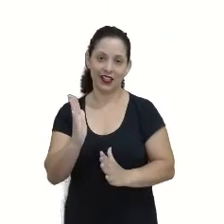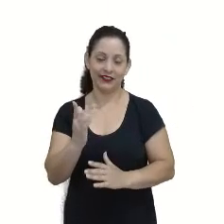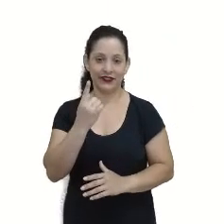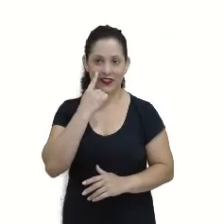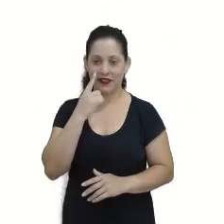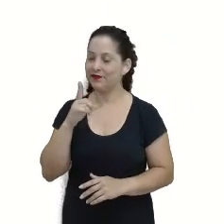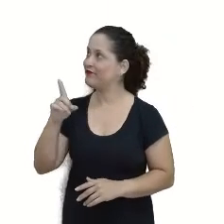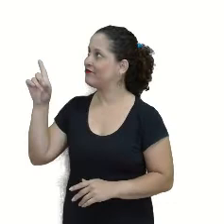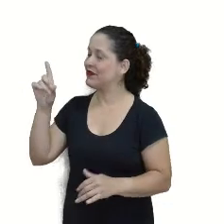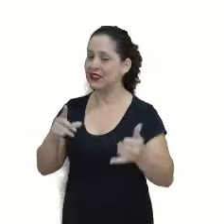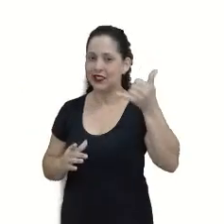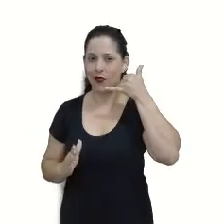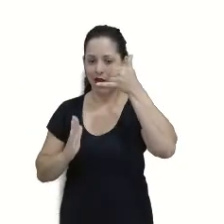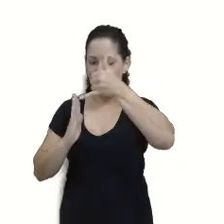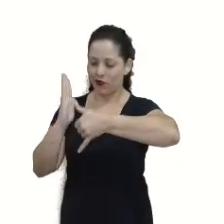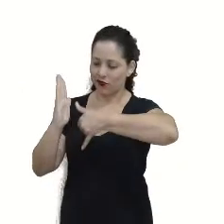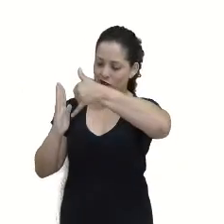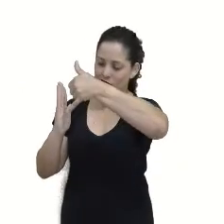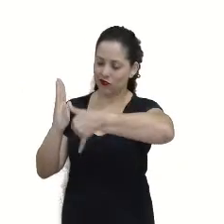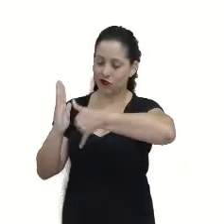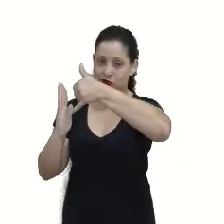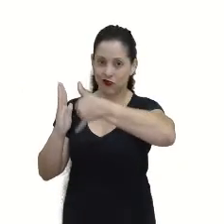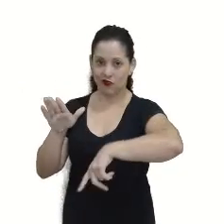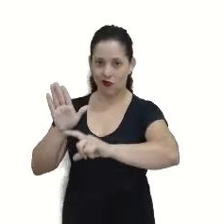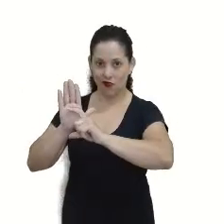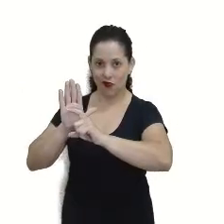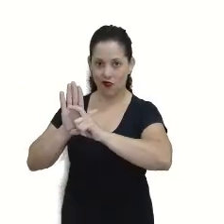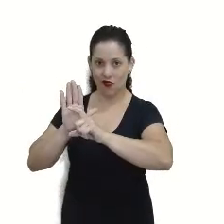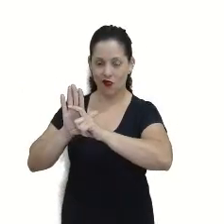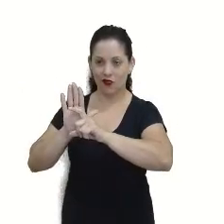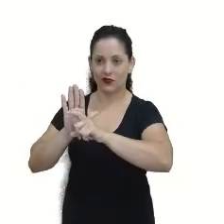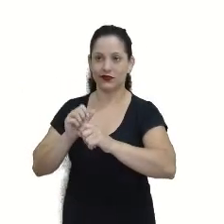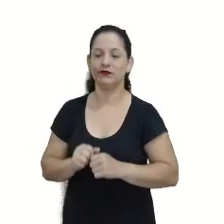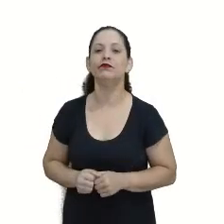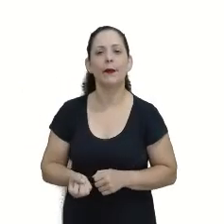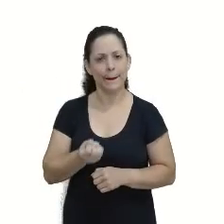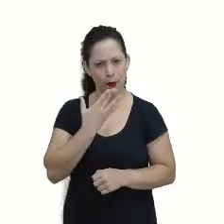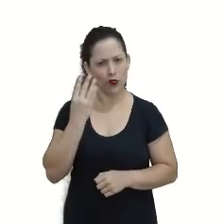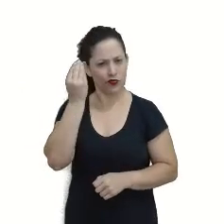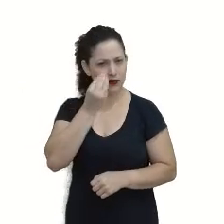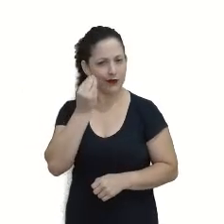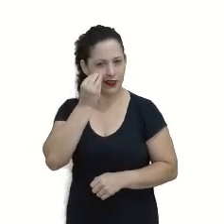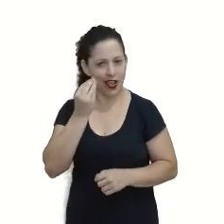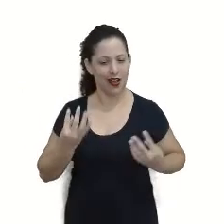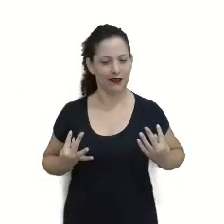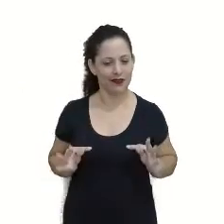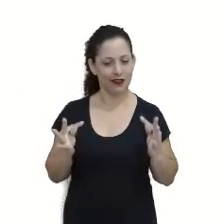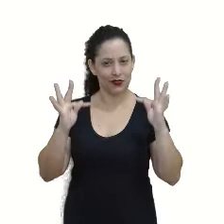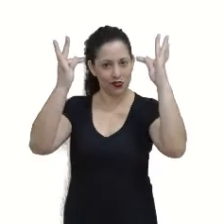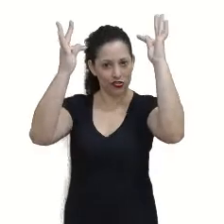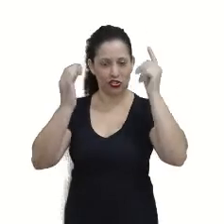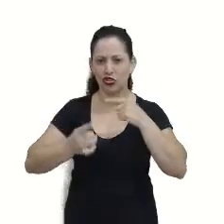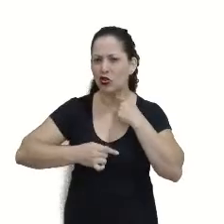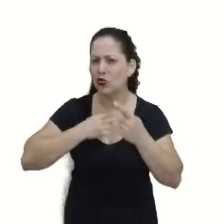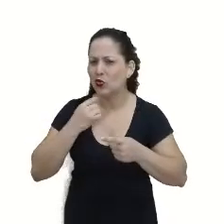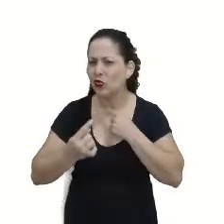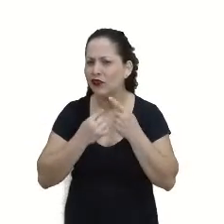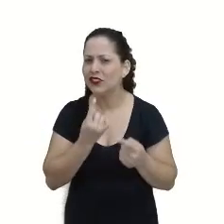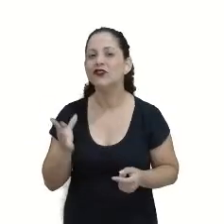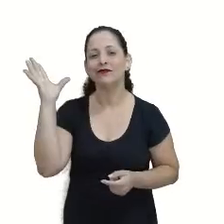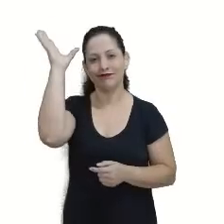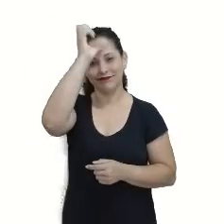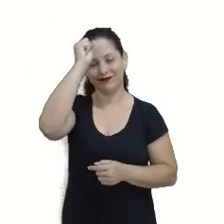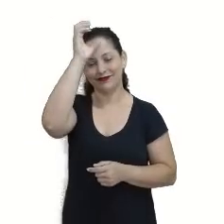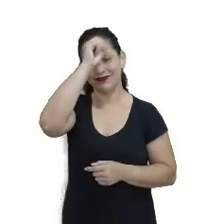pode aproximar aí seu celular. É bom a gente ir testando, né, pessoal, novas tecnologias. Se você tem alguma dúvida, a gente aprende, já aqui para